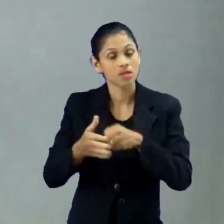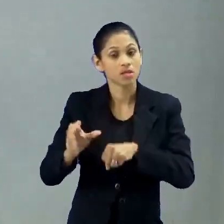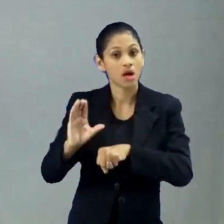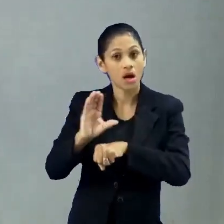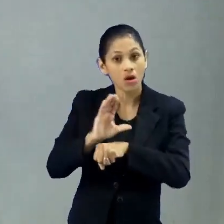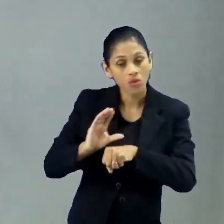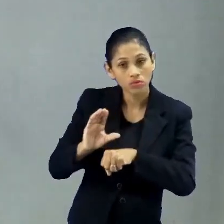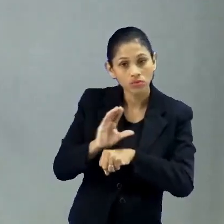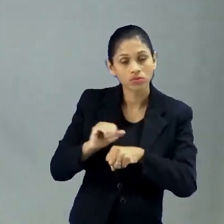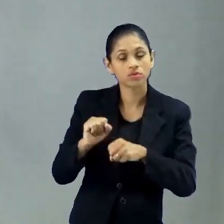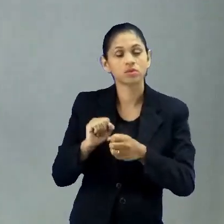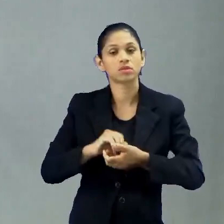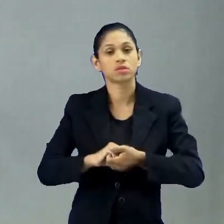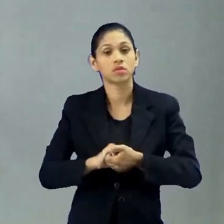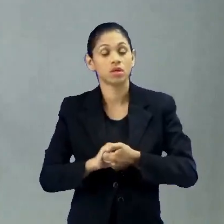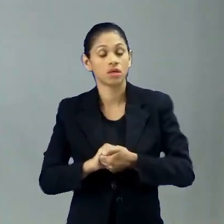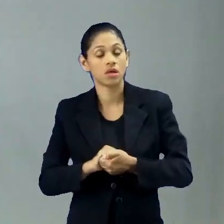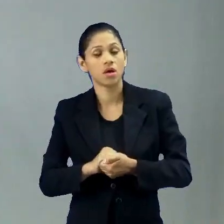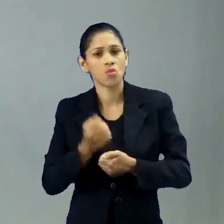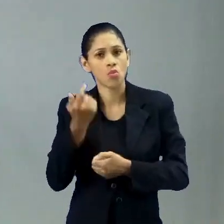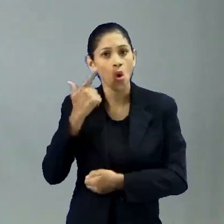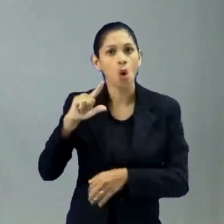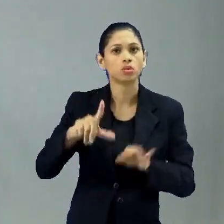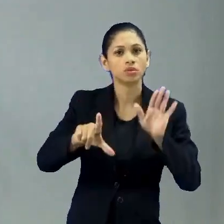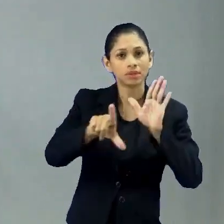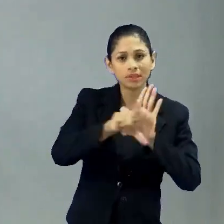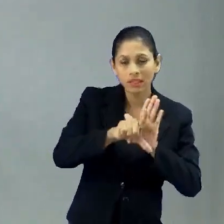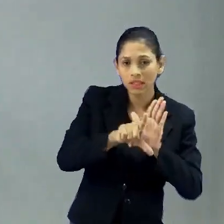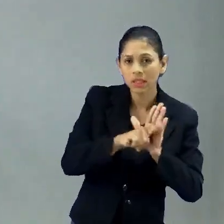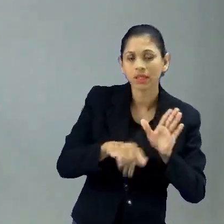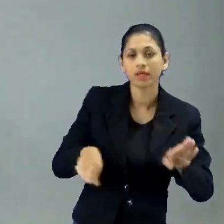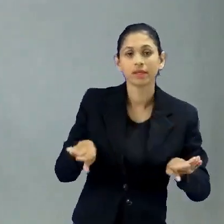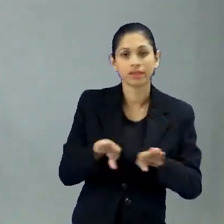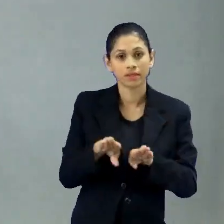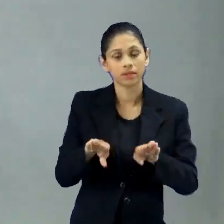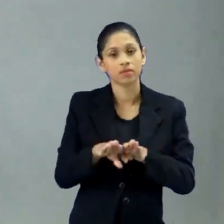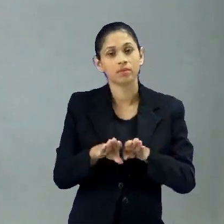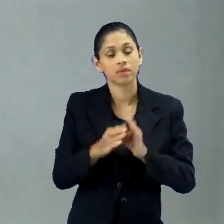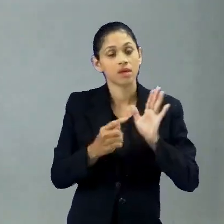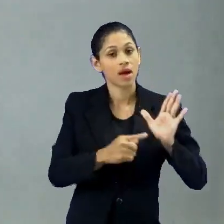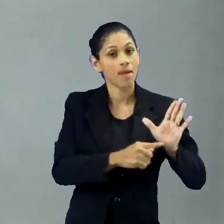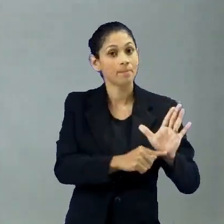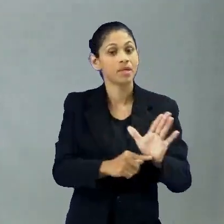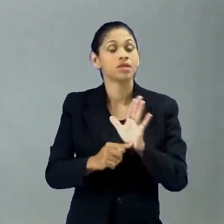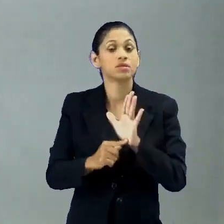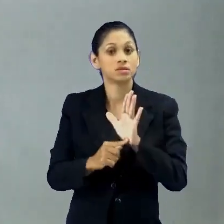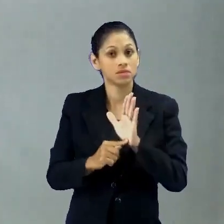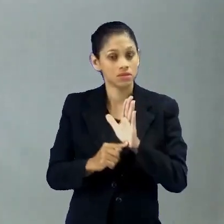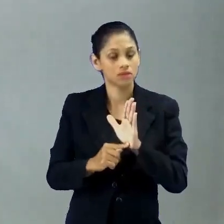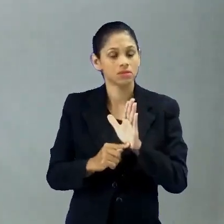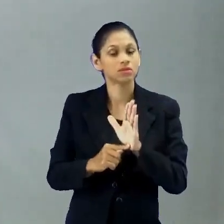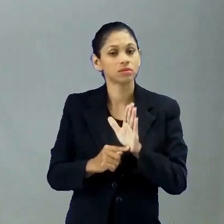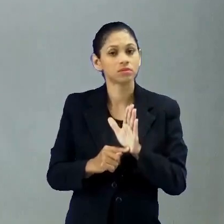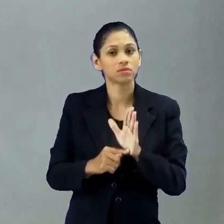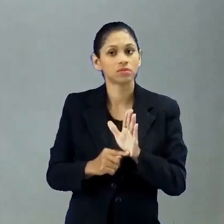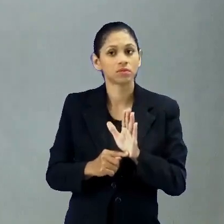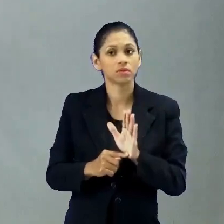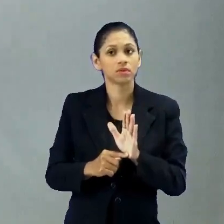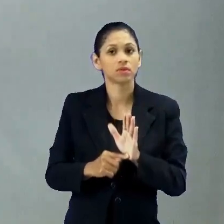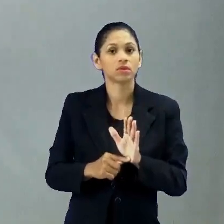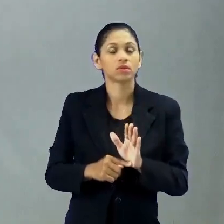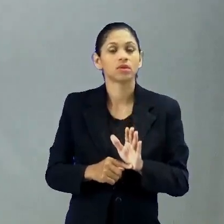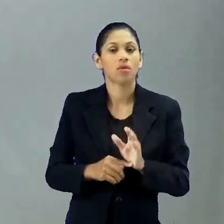1988, dentre outras legislações do nosso país, apresentam justamente essa finalidade,